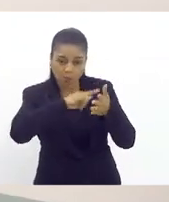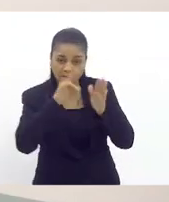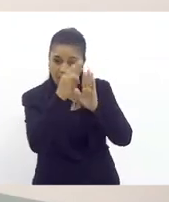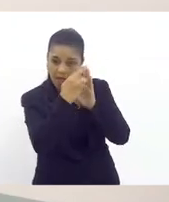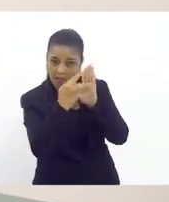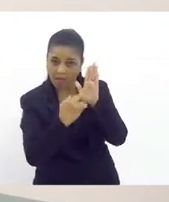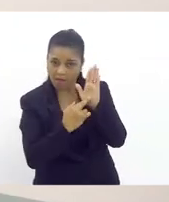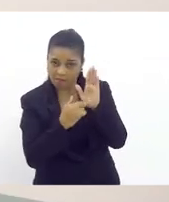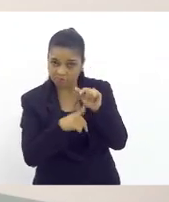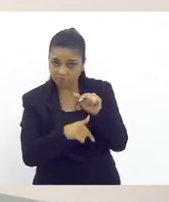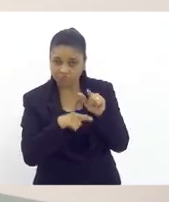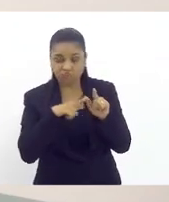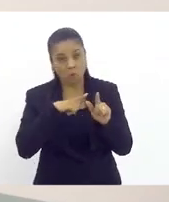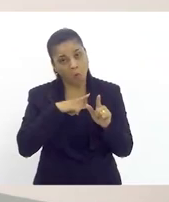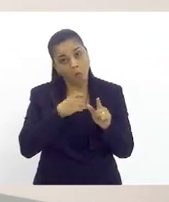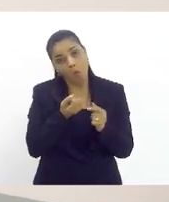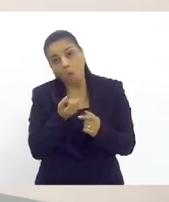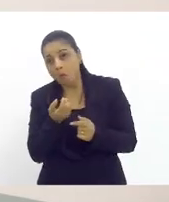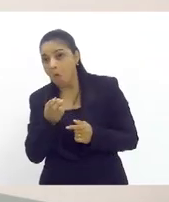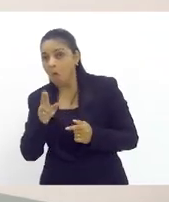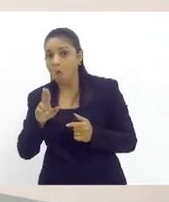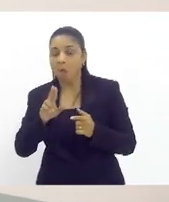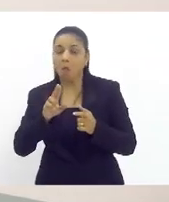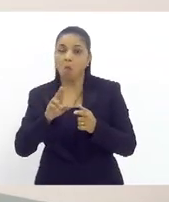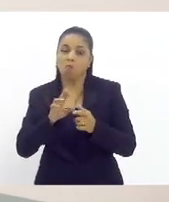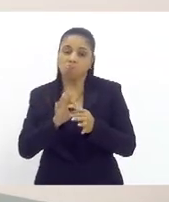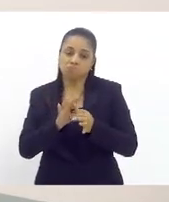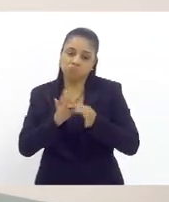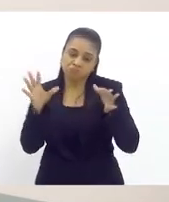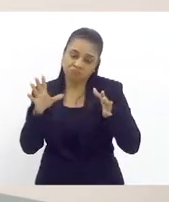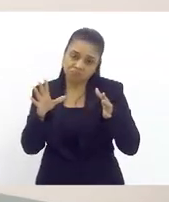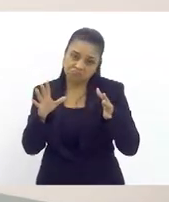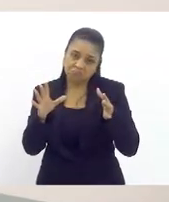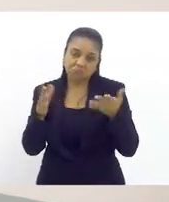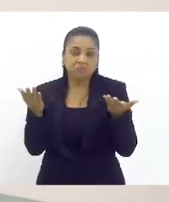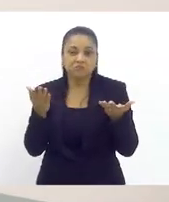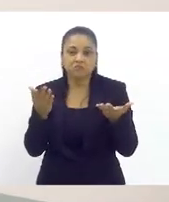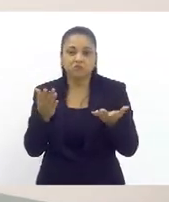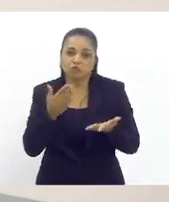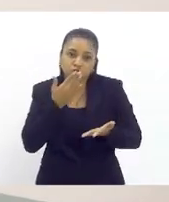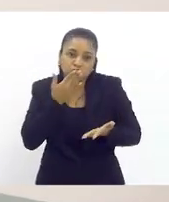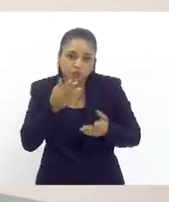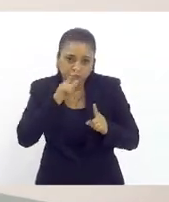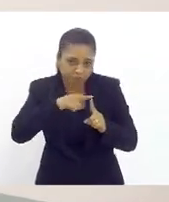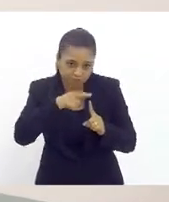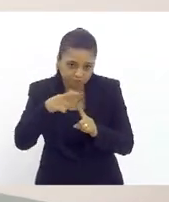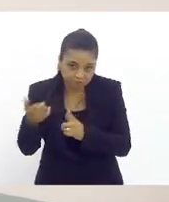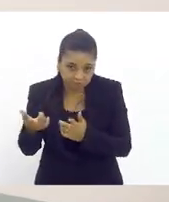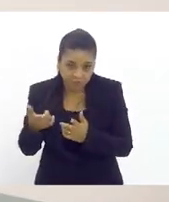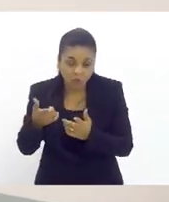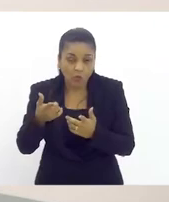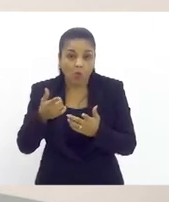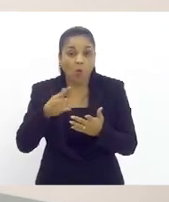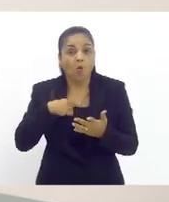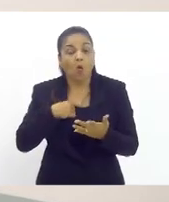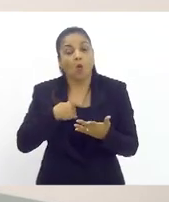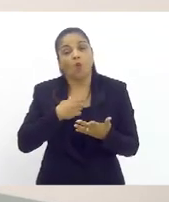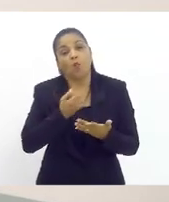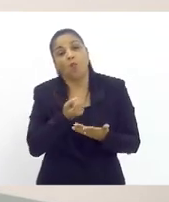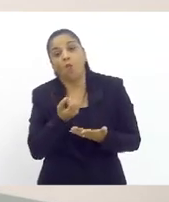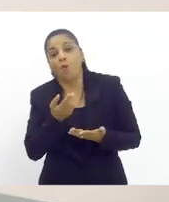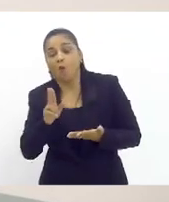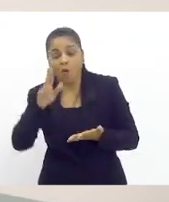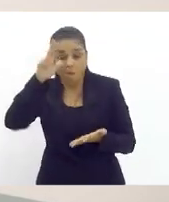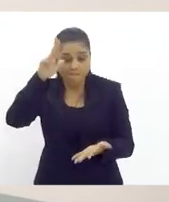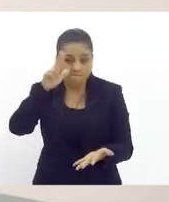para ter licenciamento ou licença comunicado enfim um tipo de licença eu preciso ter validação do